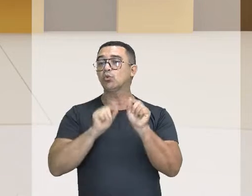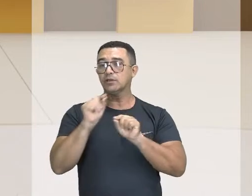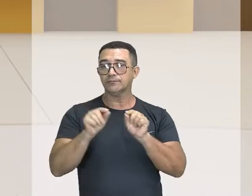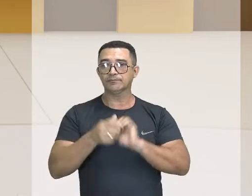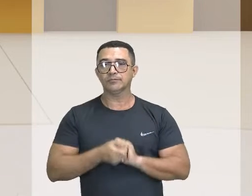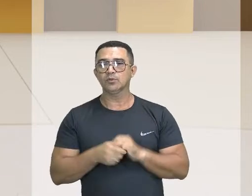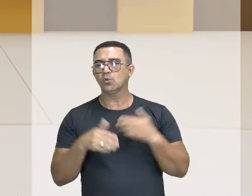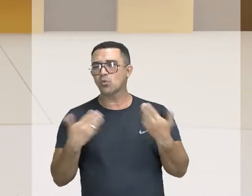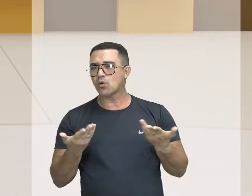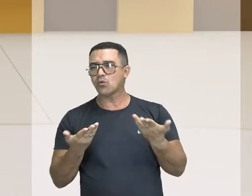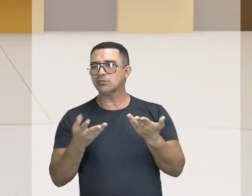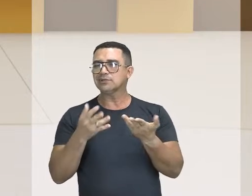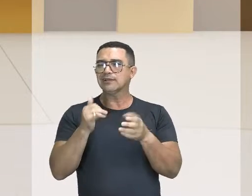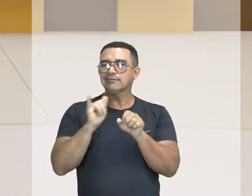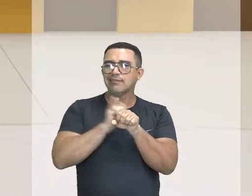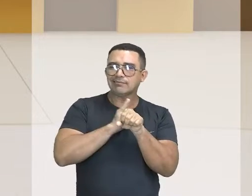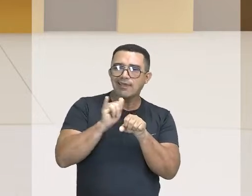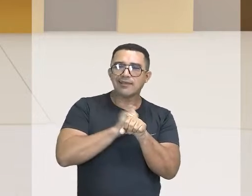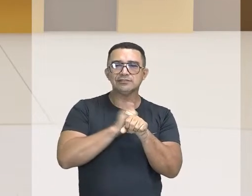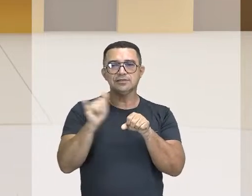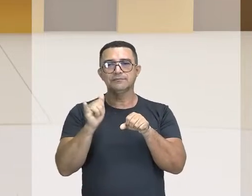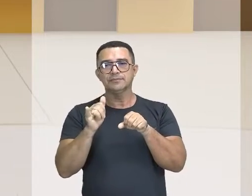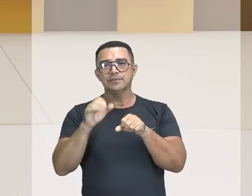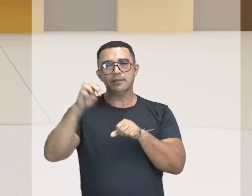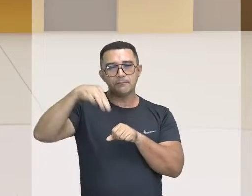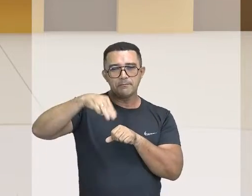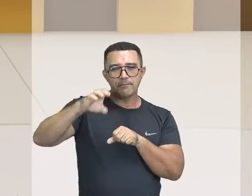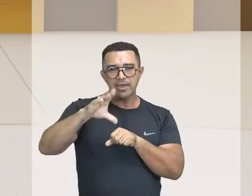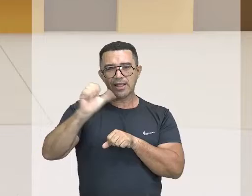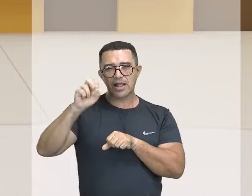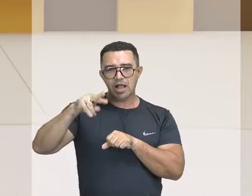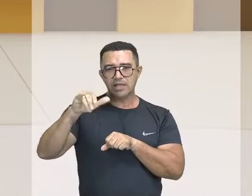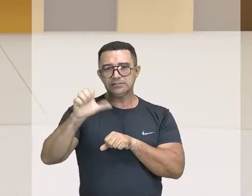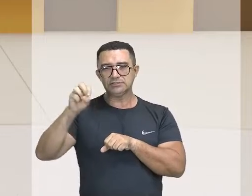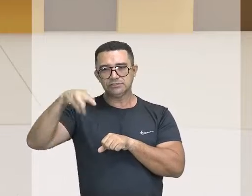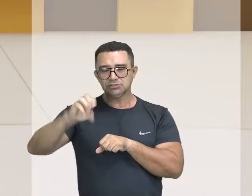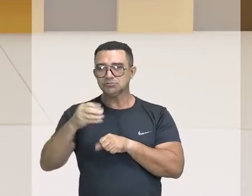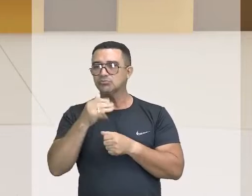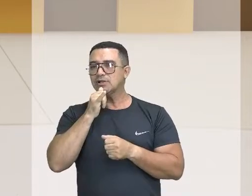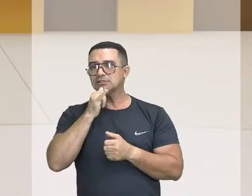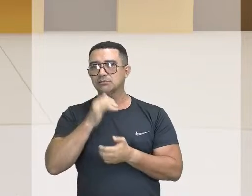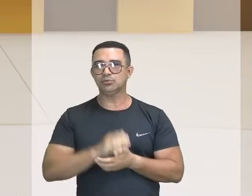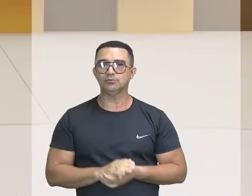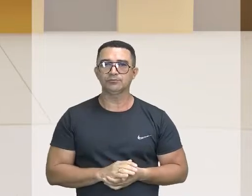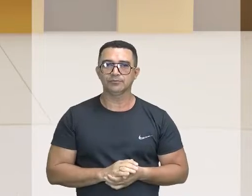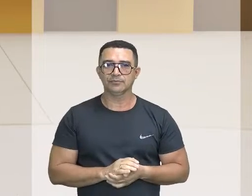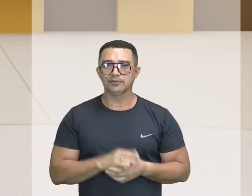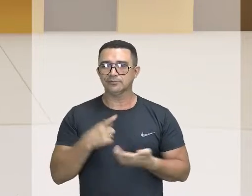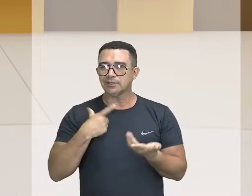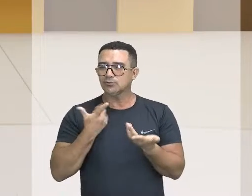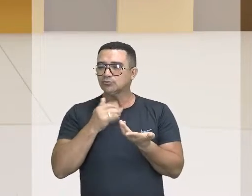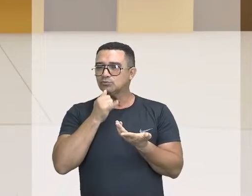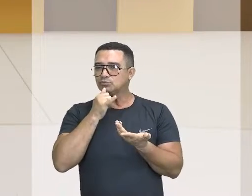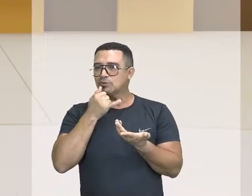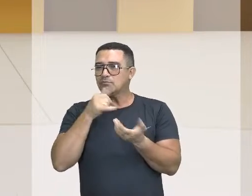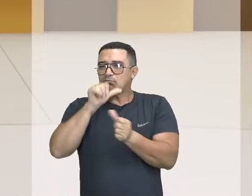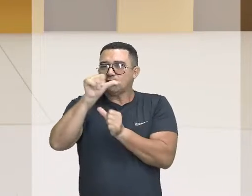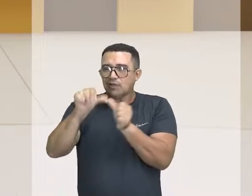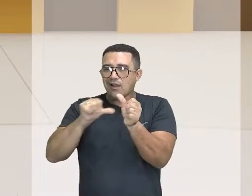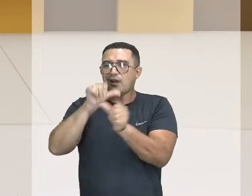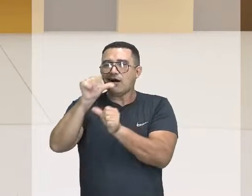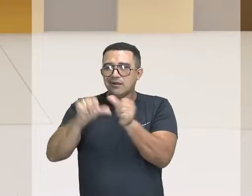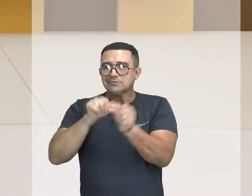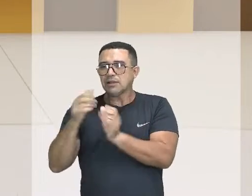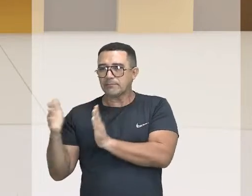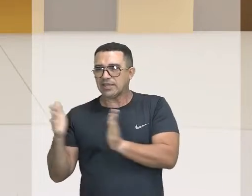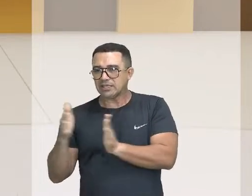sobre esses mecanismos, como eu falei anteriormente, é como se a gente tivesse aí esse loop, esse ciclo desses